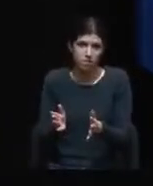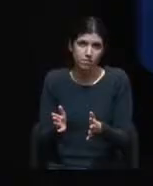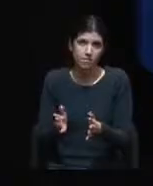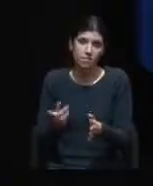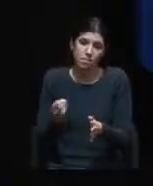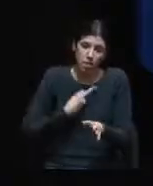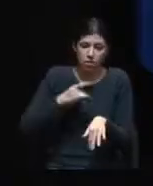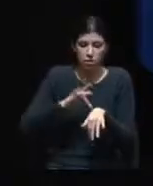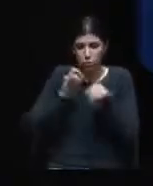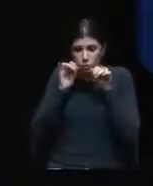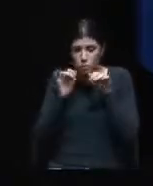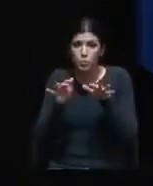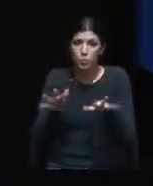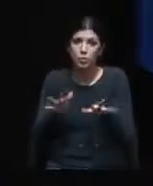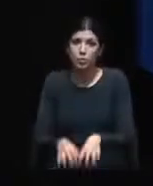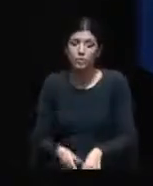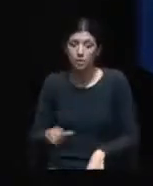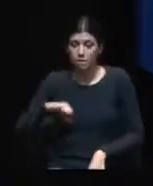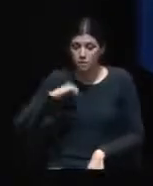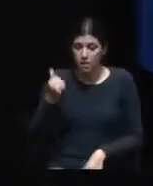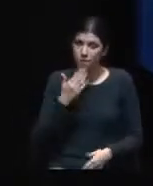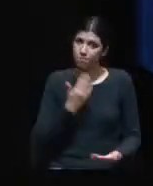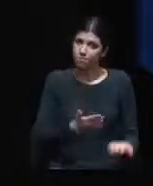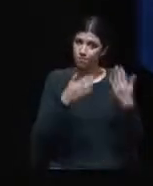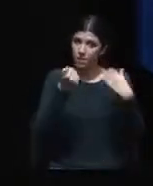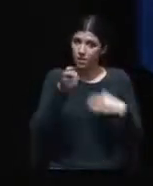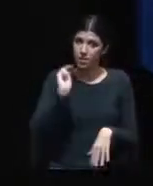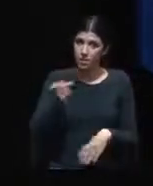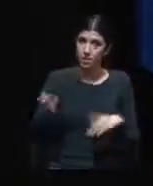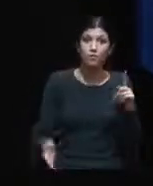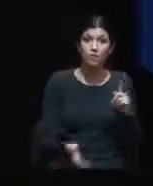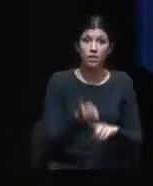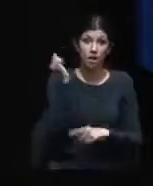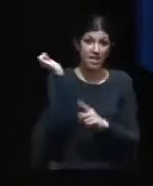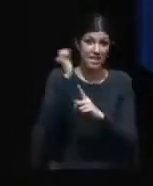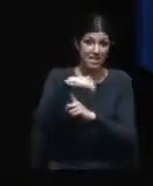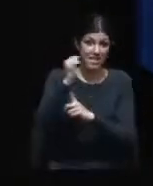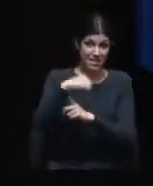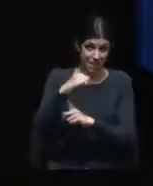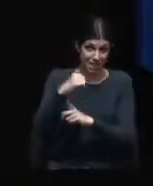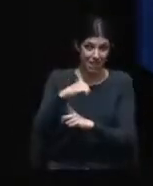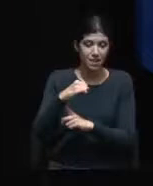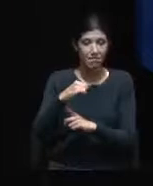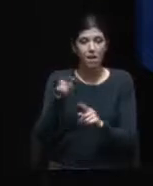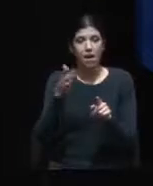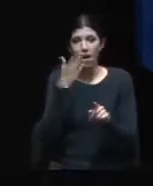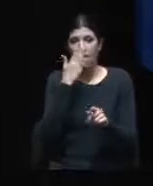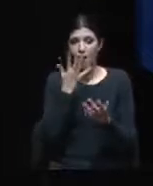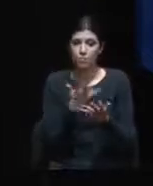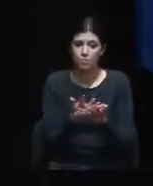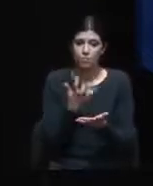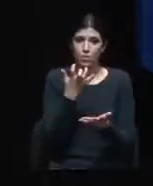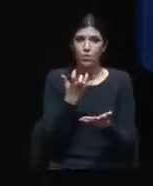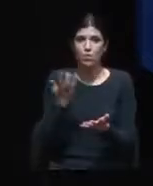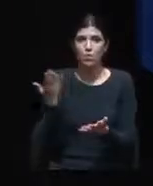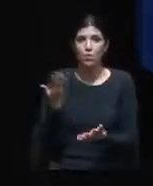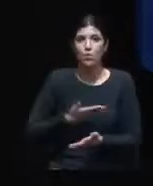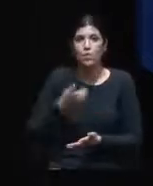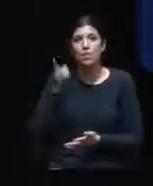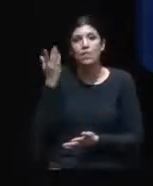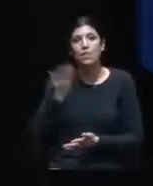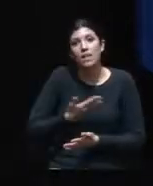e informar. Para os Verdes, saudar os 15 anos da vitória do sim é assinalar a conquista do direito a